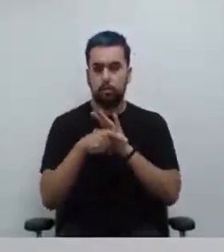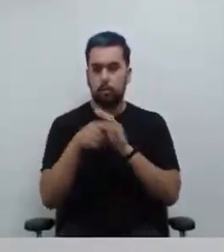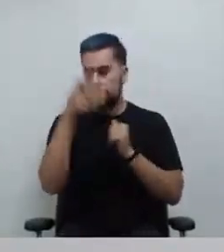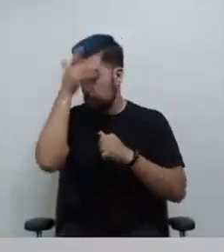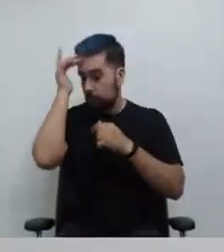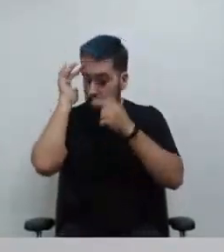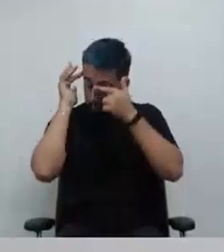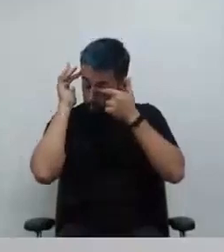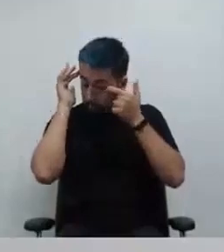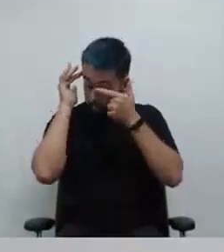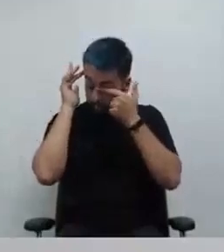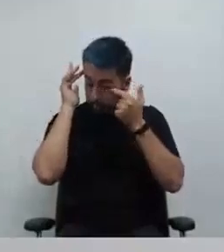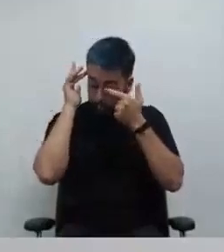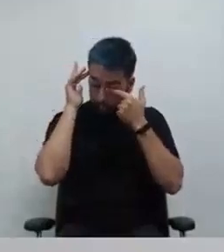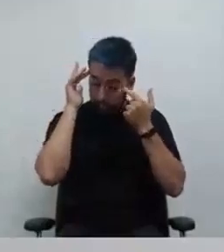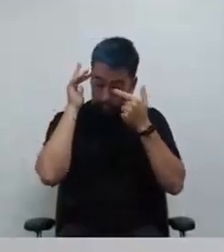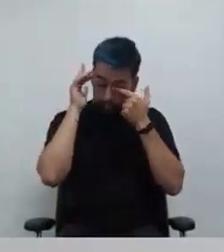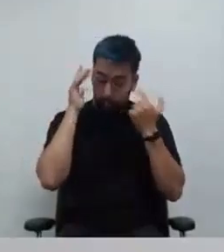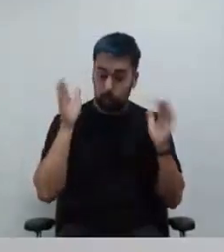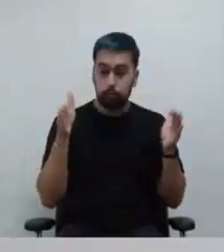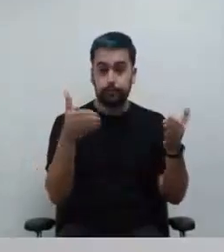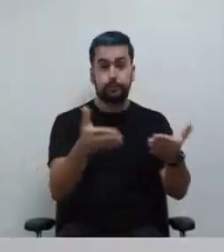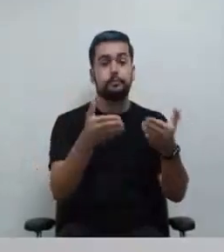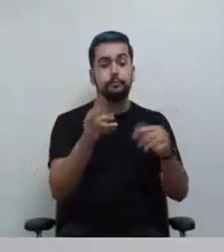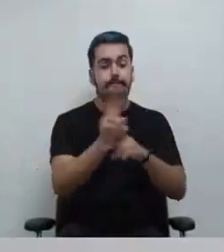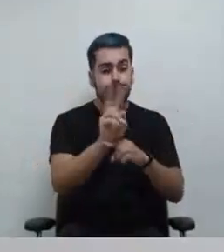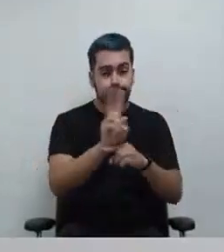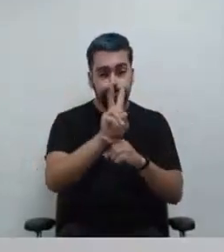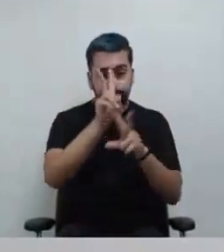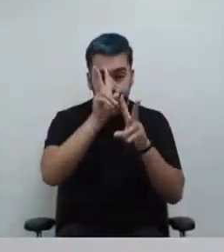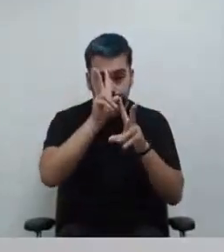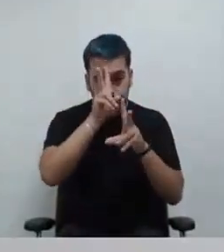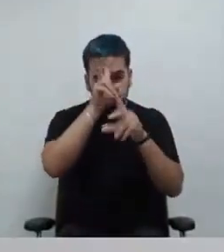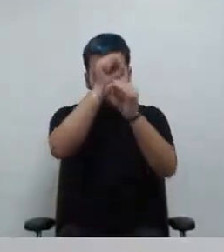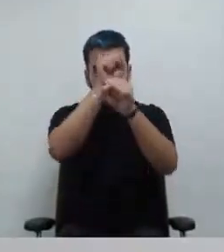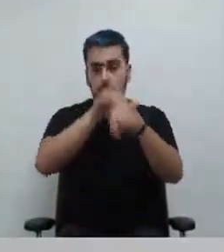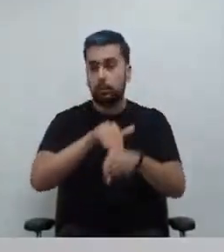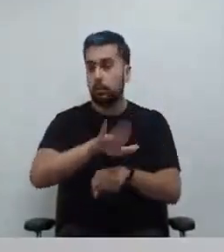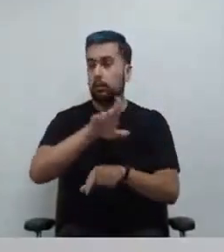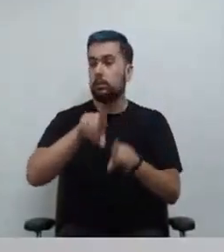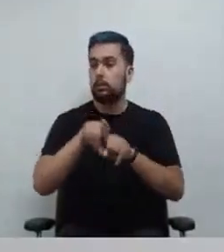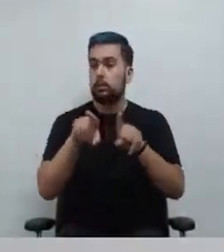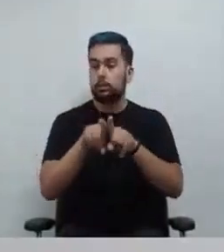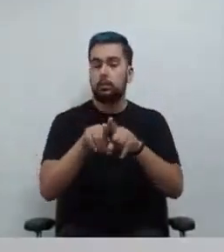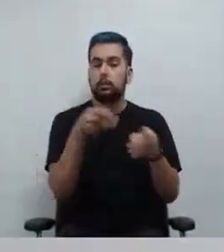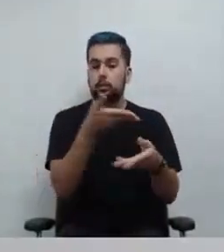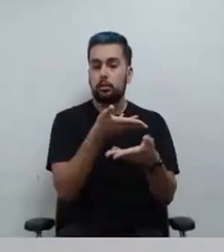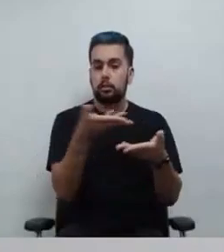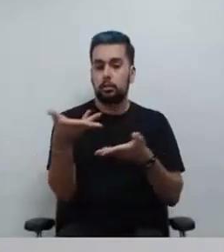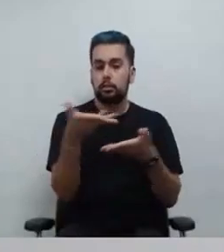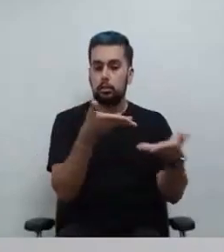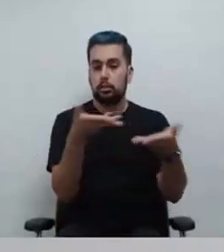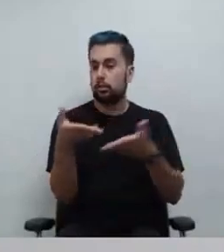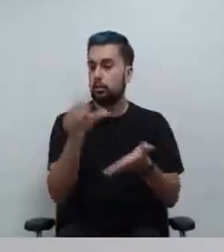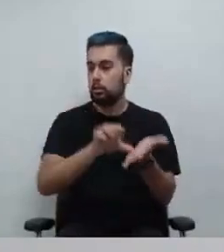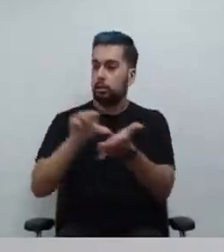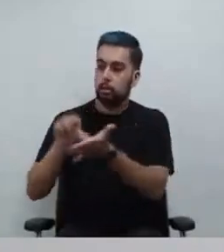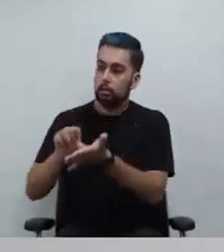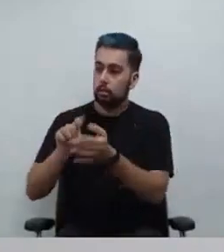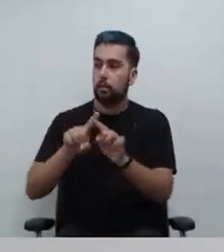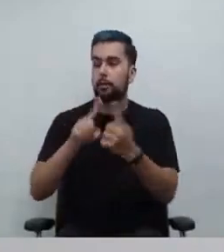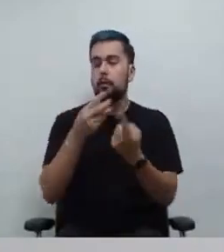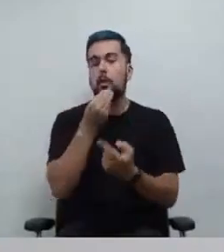segurança pública voltado ao patrulhamento mais intensivo ali das imediações das unidades,